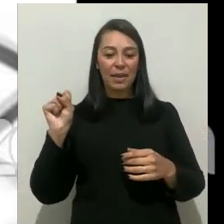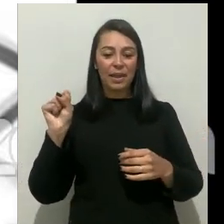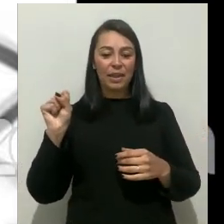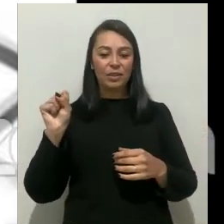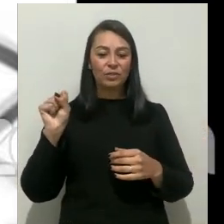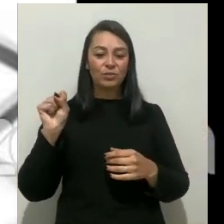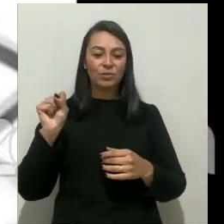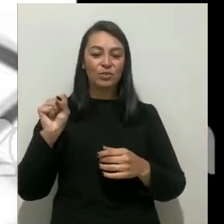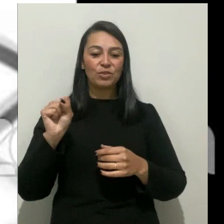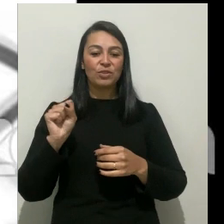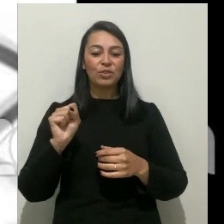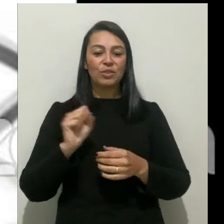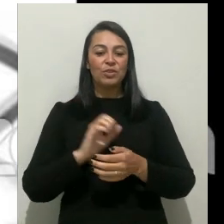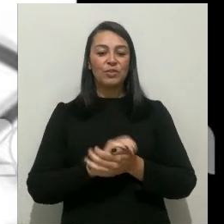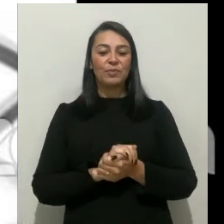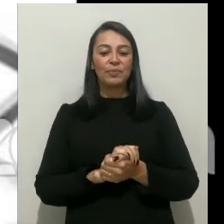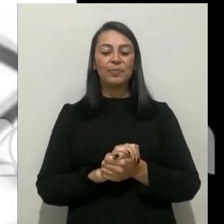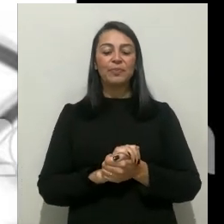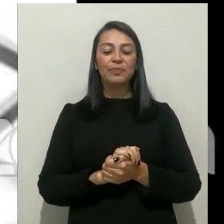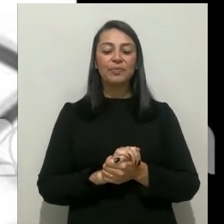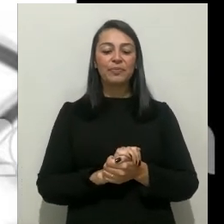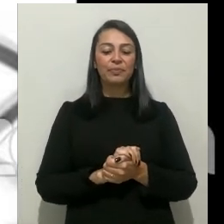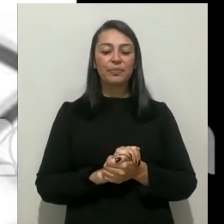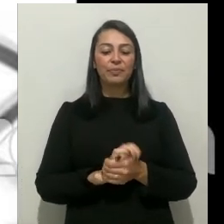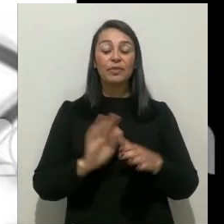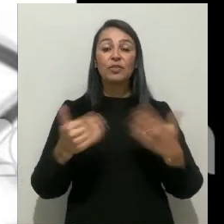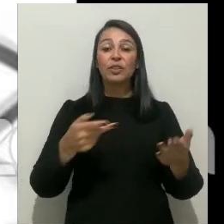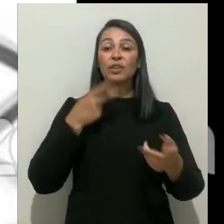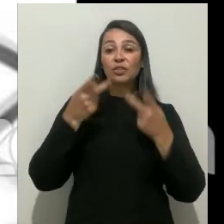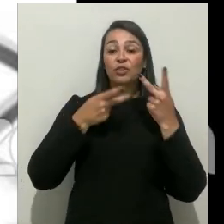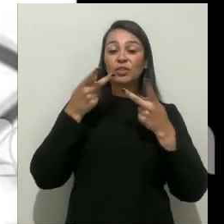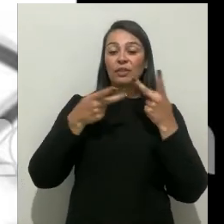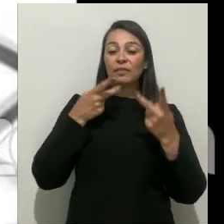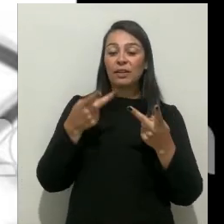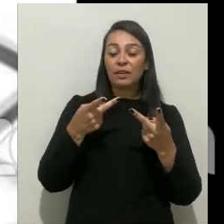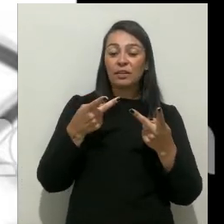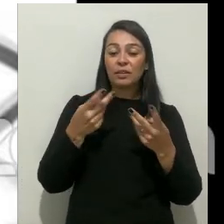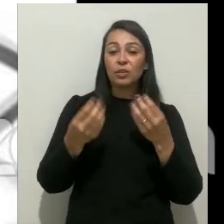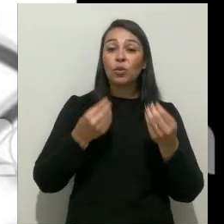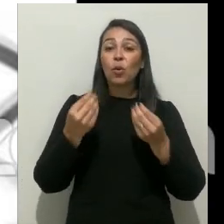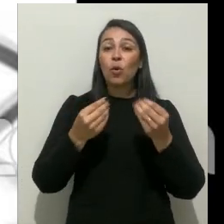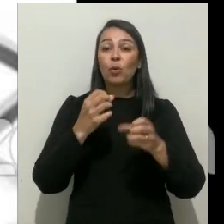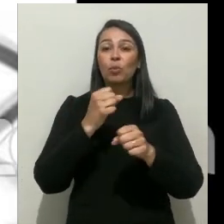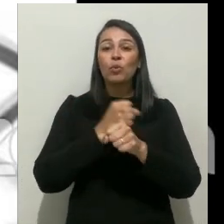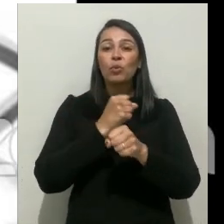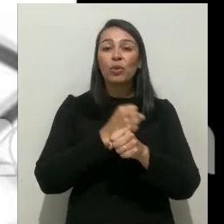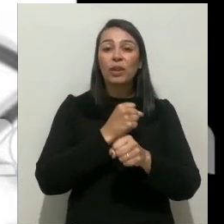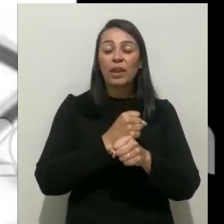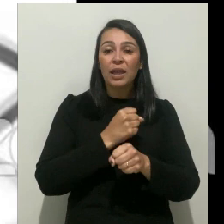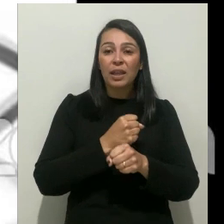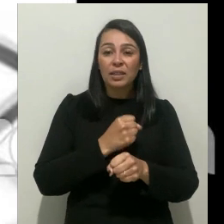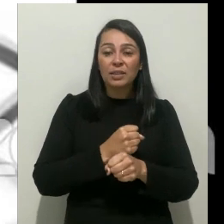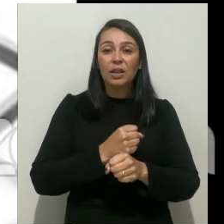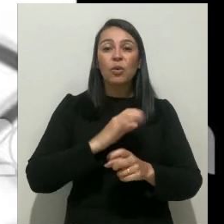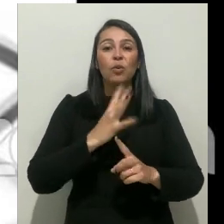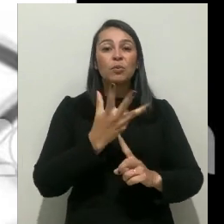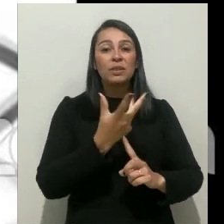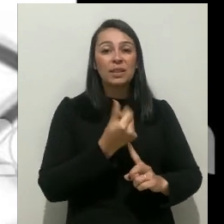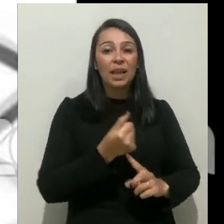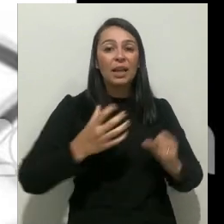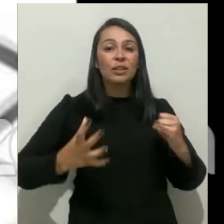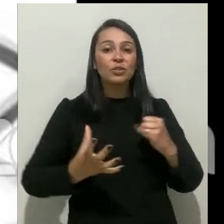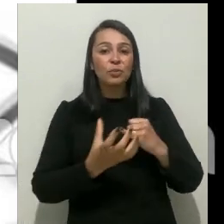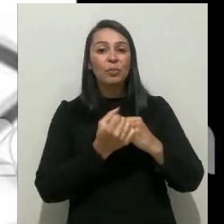você olhar e a gente sabe de que a gente está falando, né? Então, como que essa obra e como que o